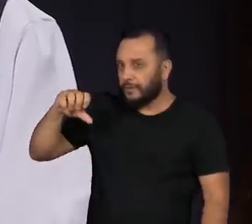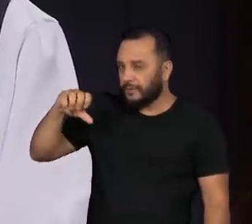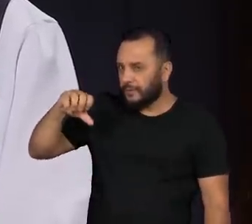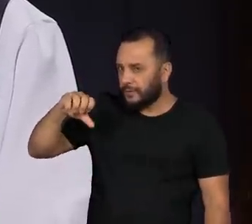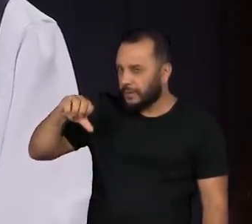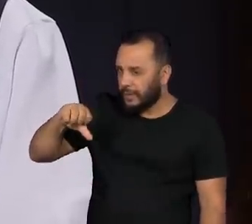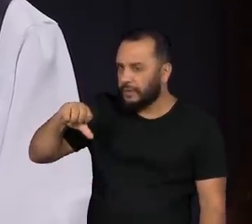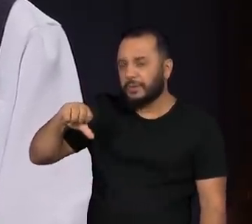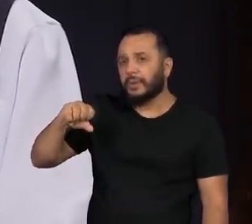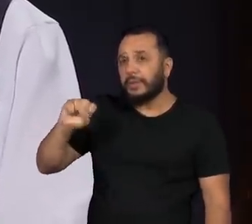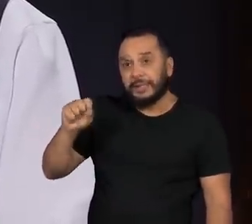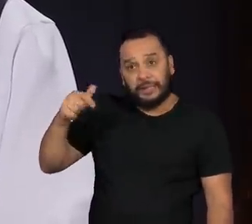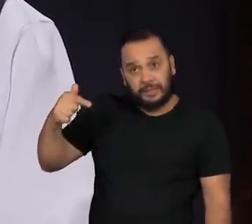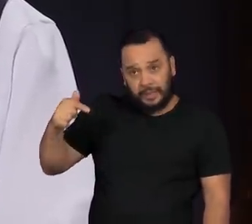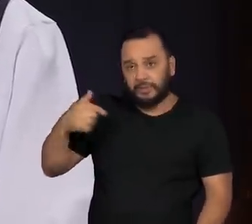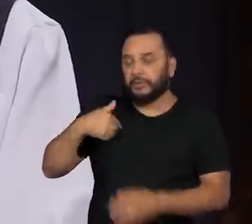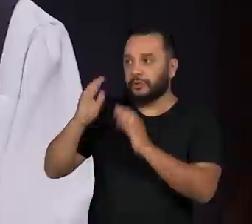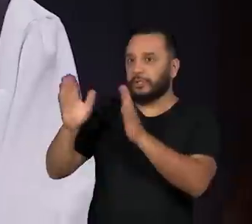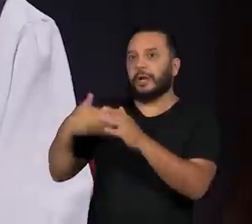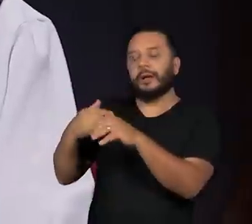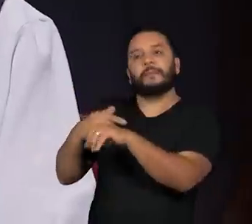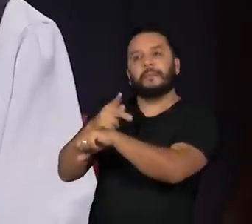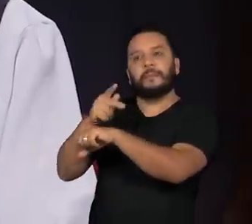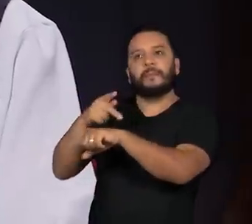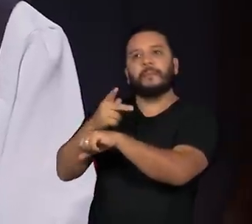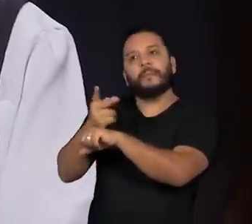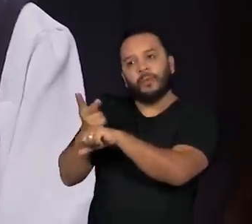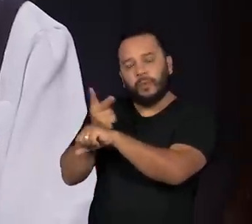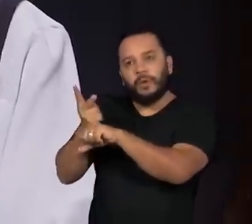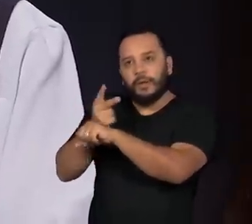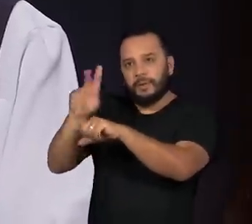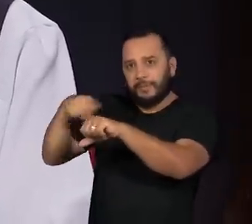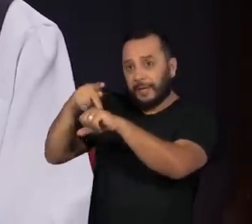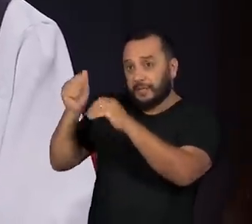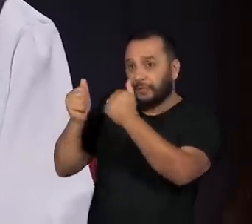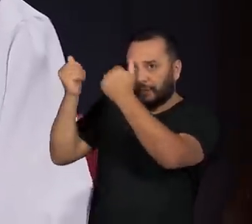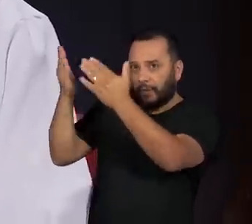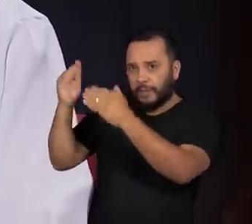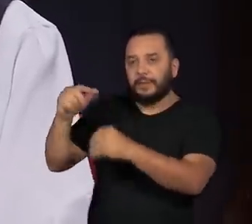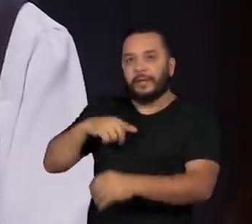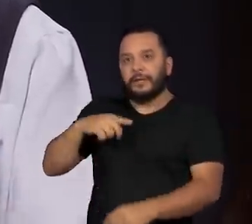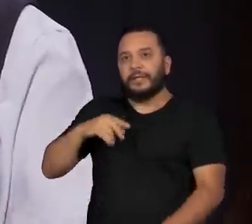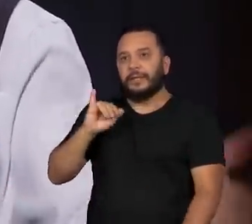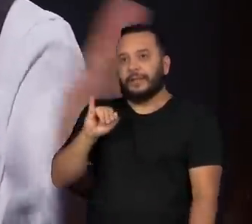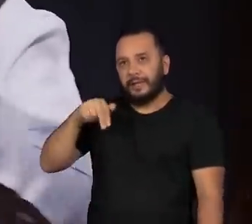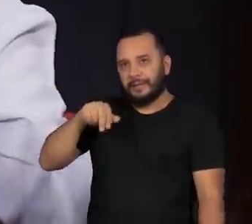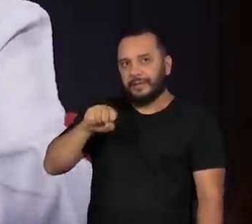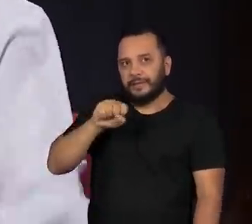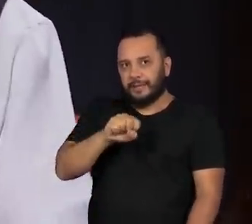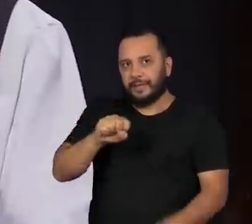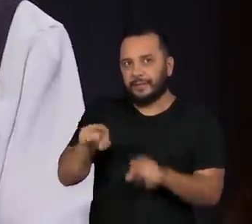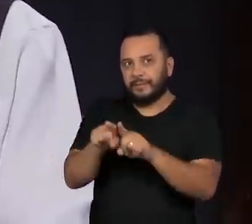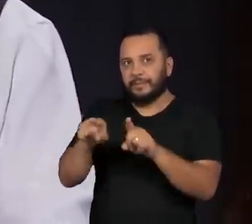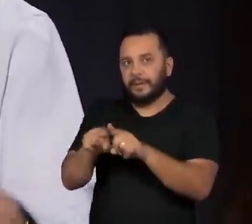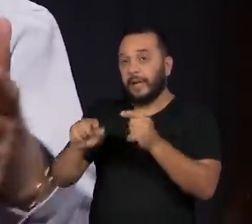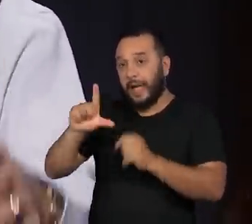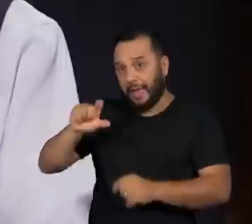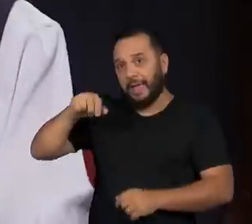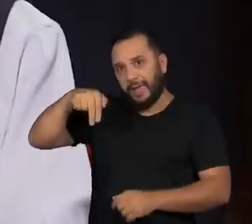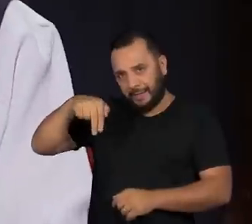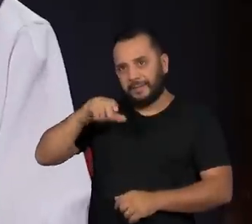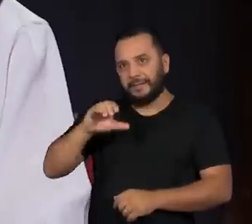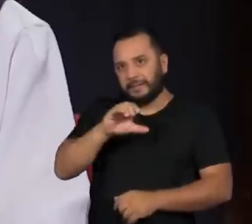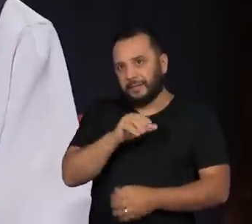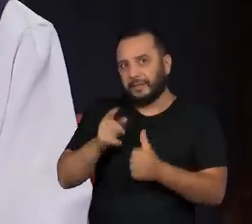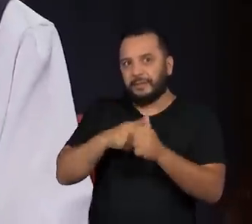ativamente conexão lá fora o laboratório Nacional de computação científica no Rio elencc e a Fapesp já tinha acabado de ir para FAPESP me